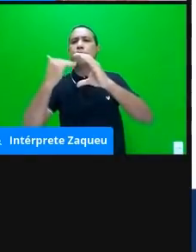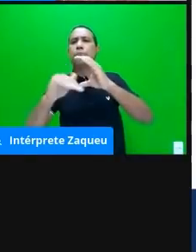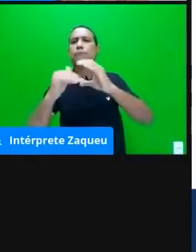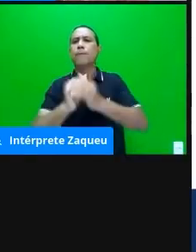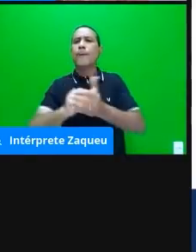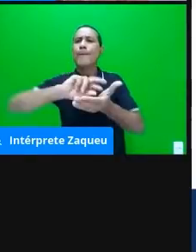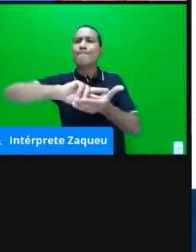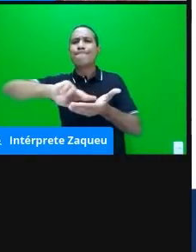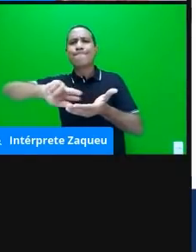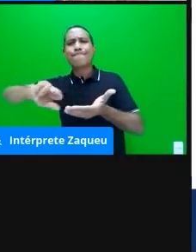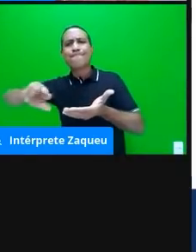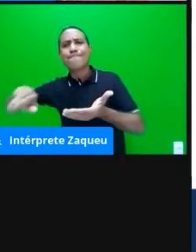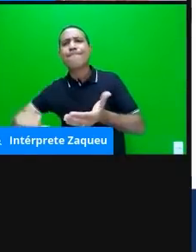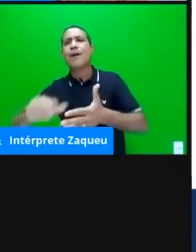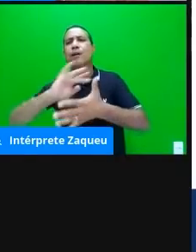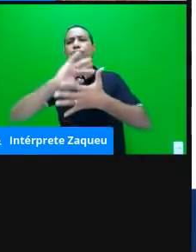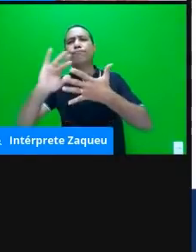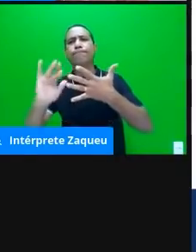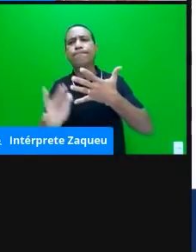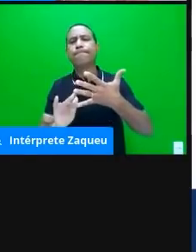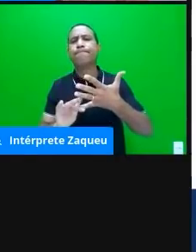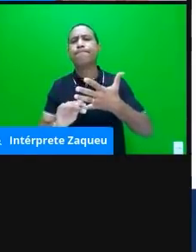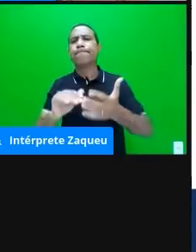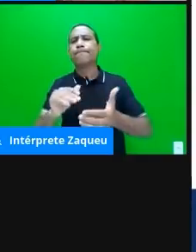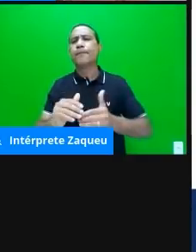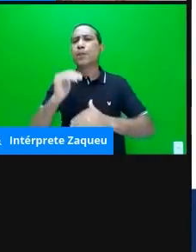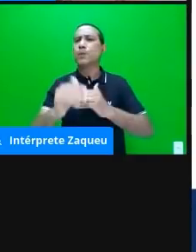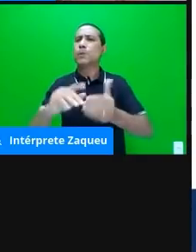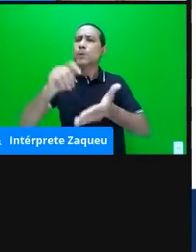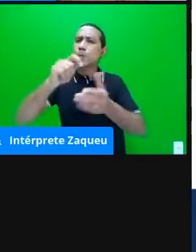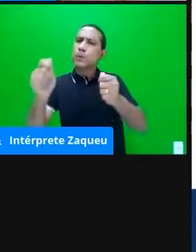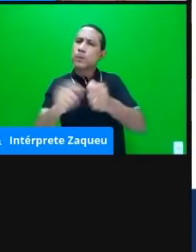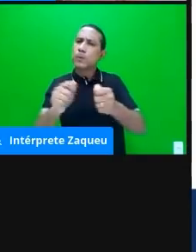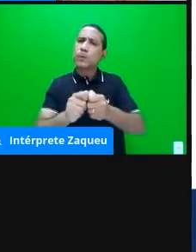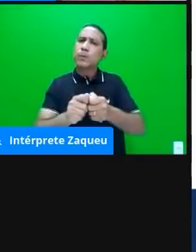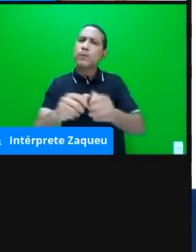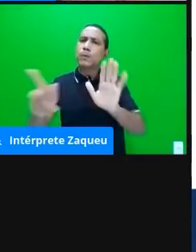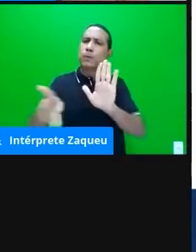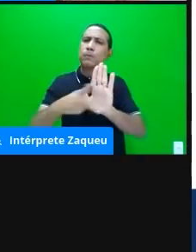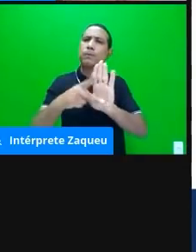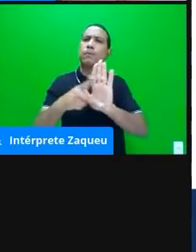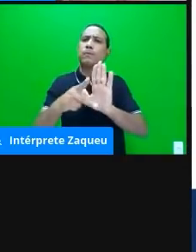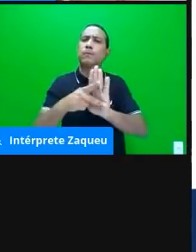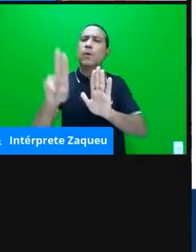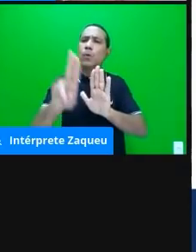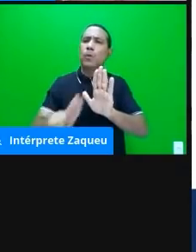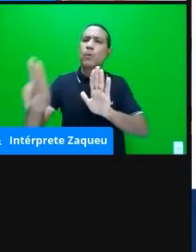diversas ferramentas da web, a produção autoral, utilizando para isso conhecimentos